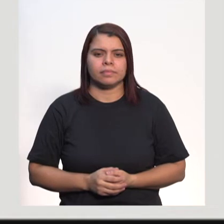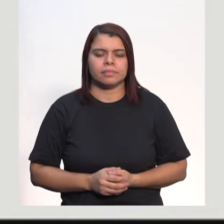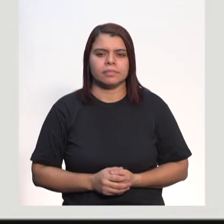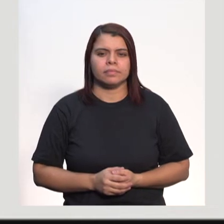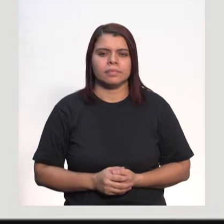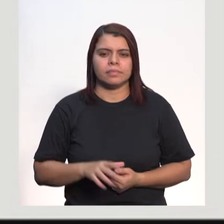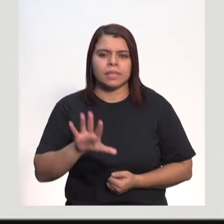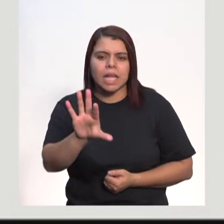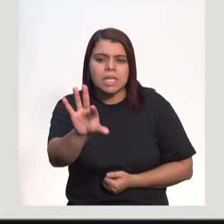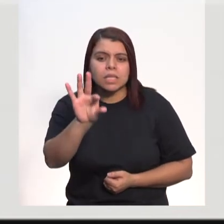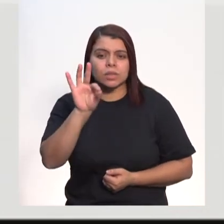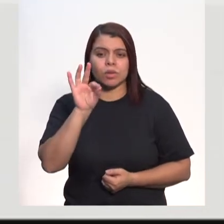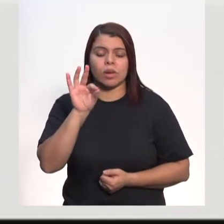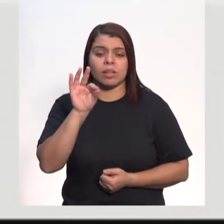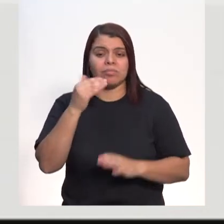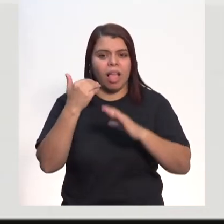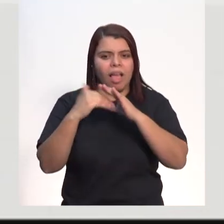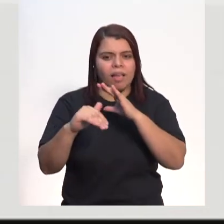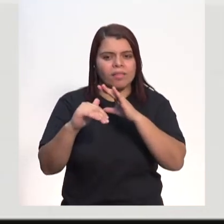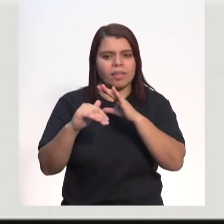E clique em Enviar.